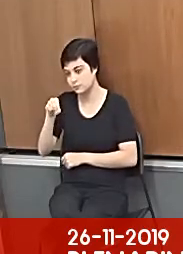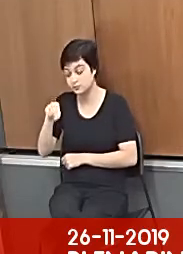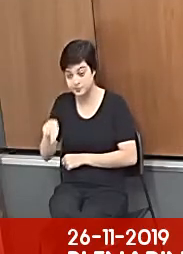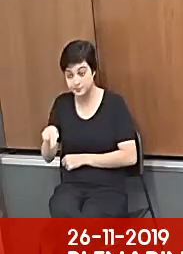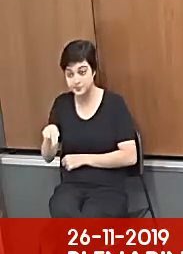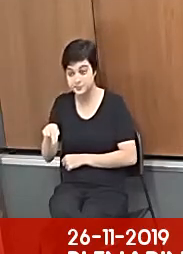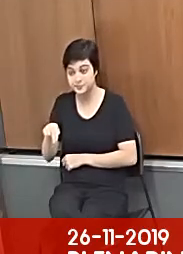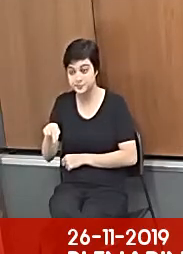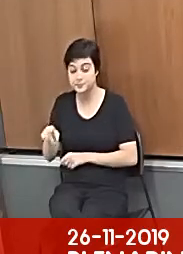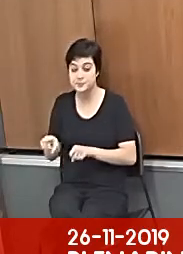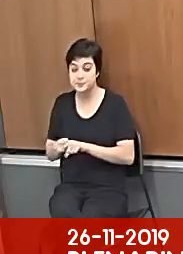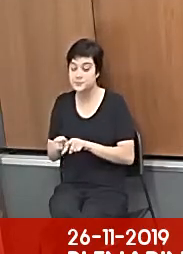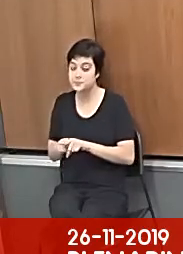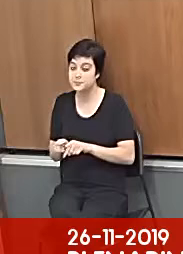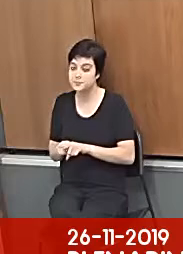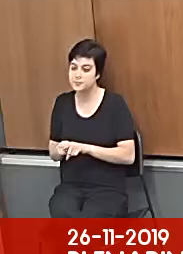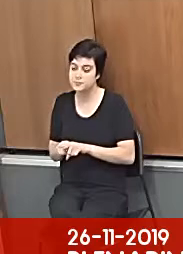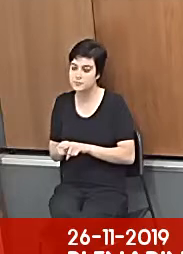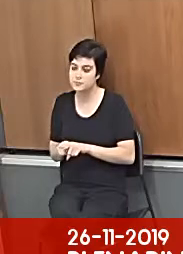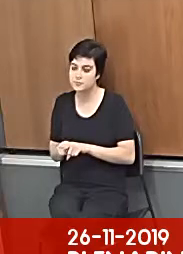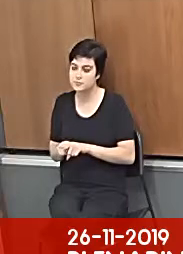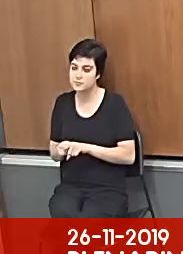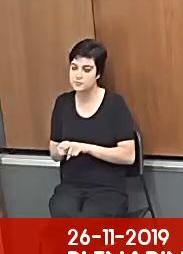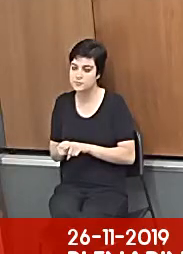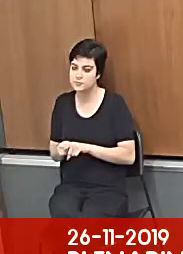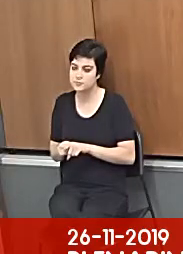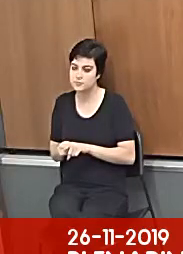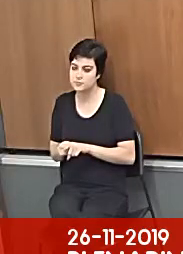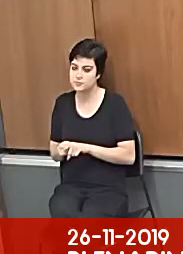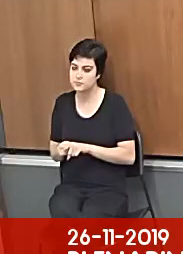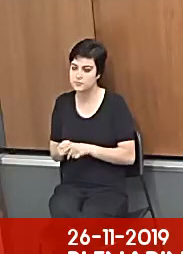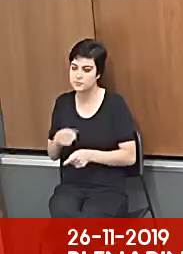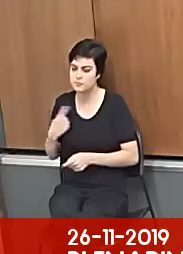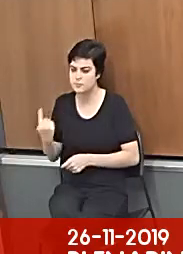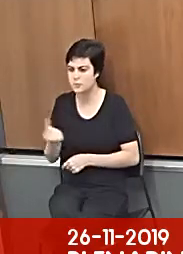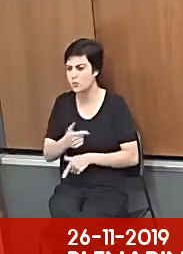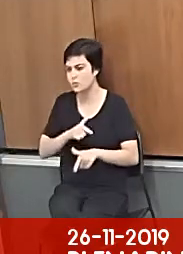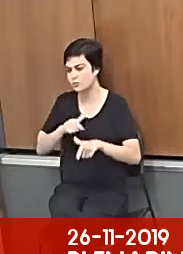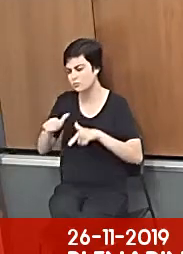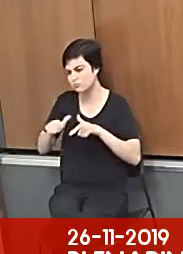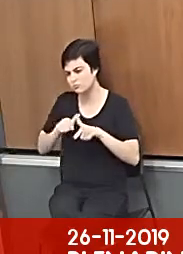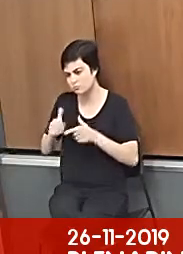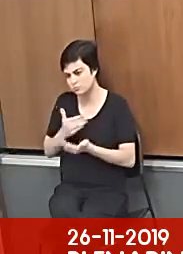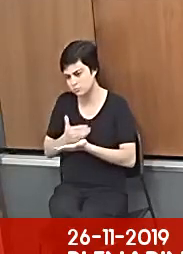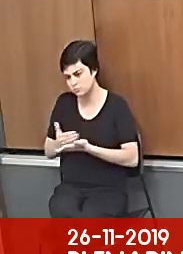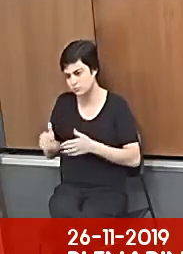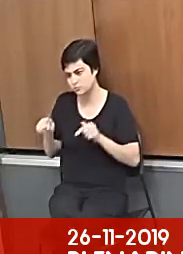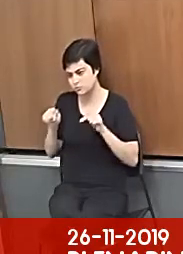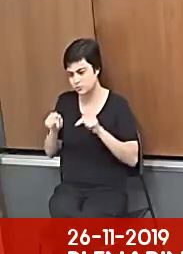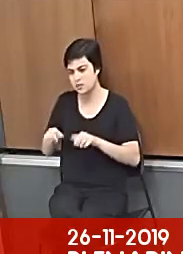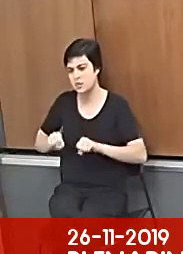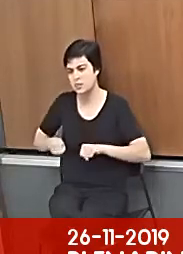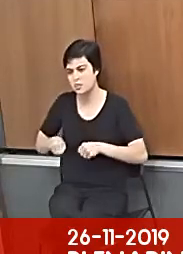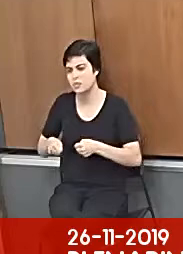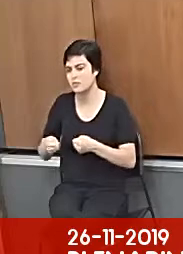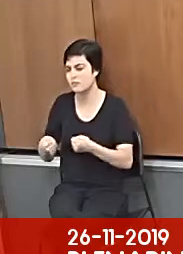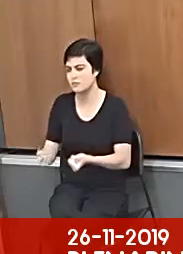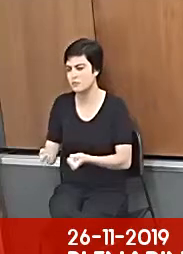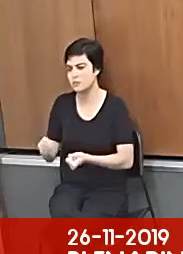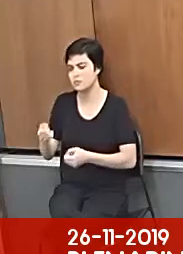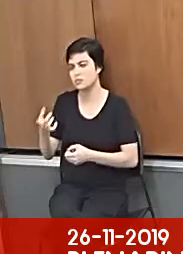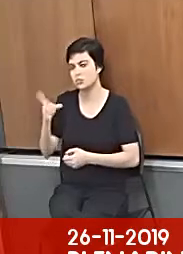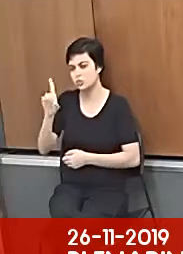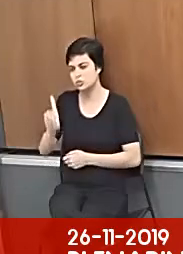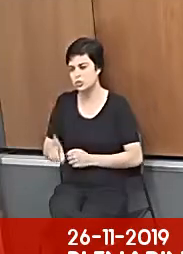E, diante do nosso trabalho que nós iniciamos aqui na Comissão de Defesa com as Pessoas